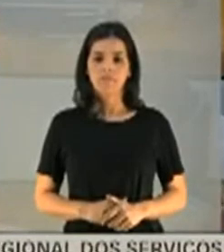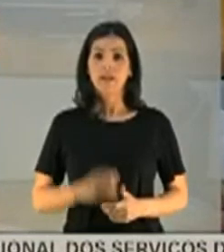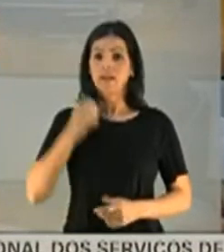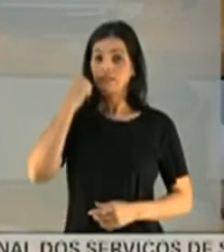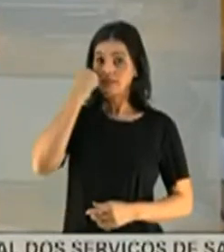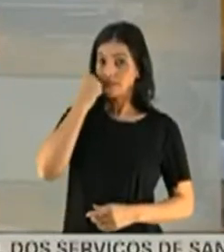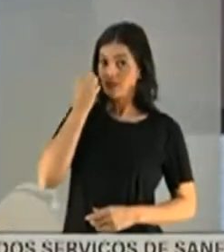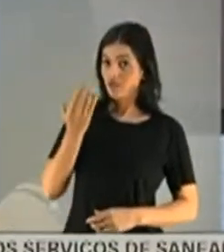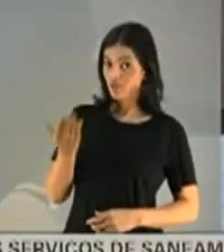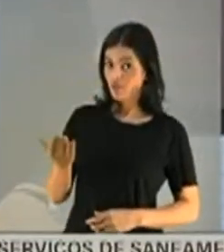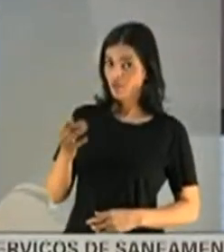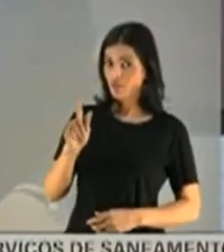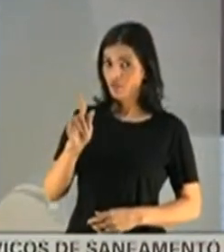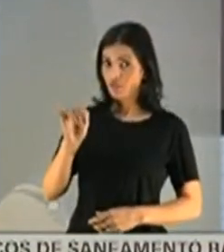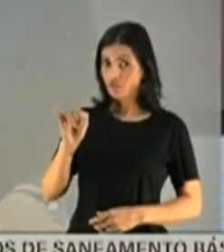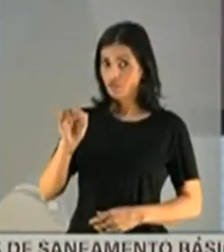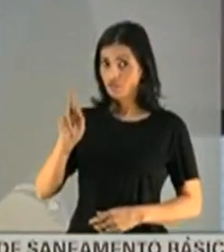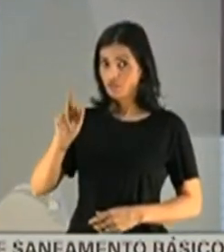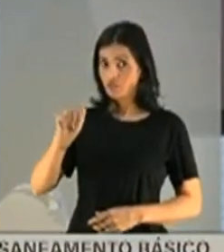Senador Eduardo Girão,